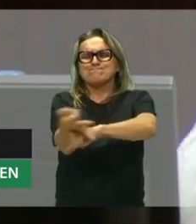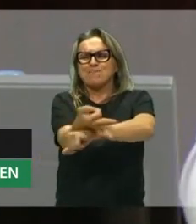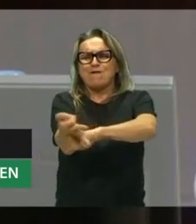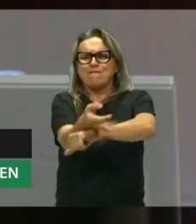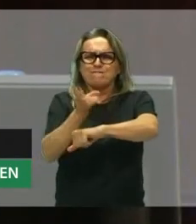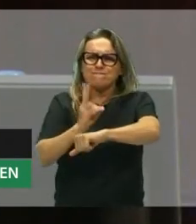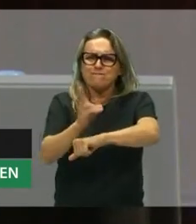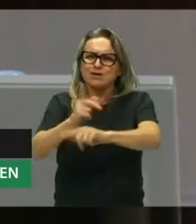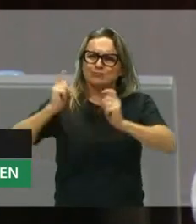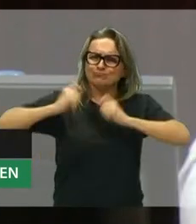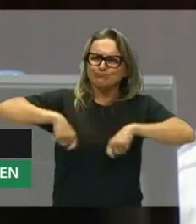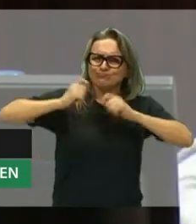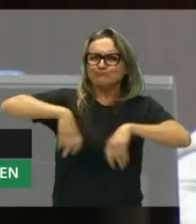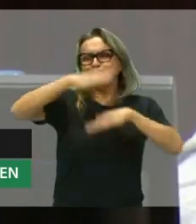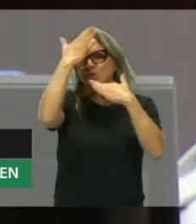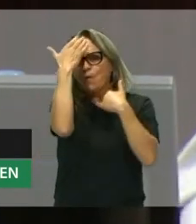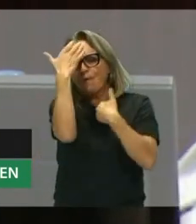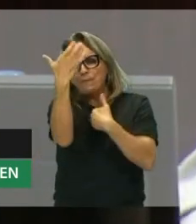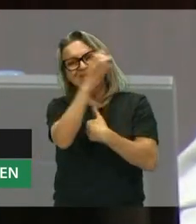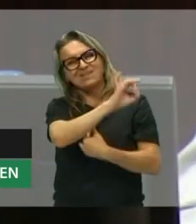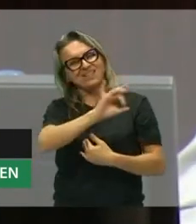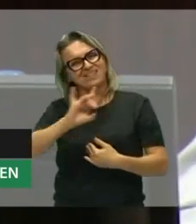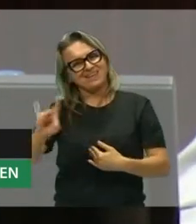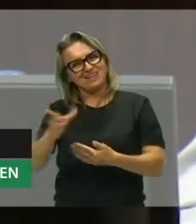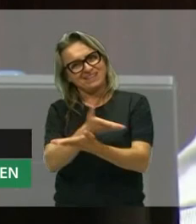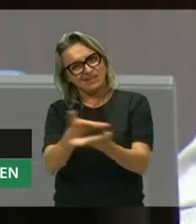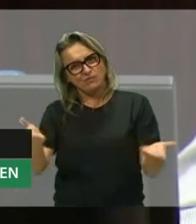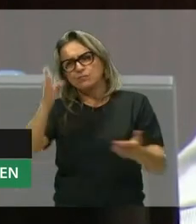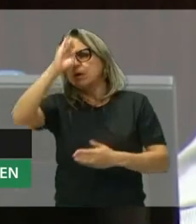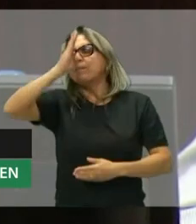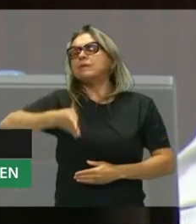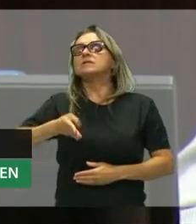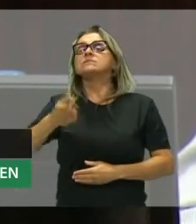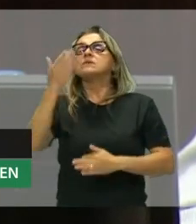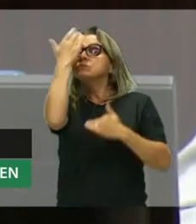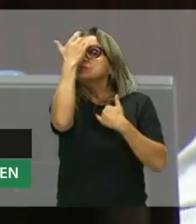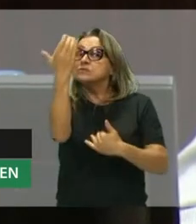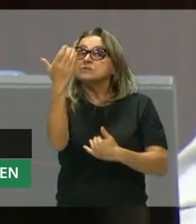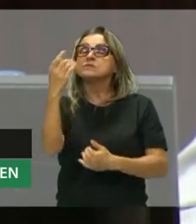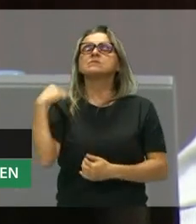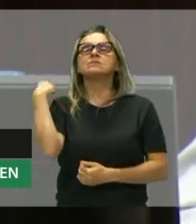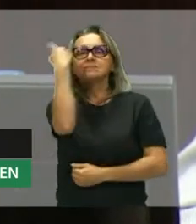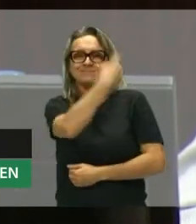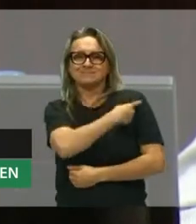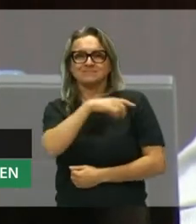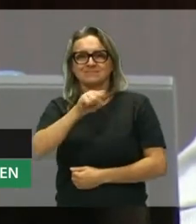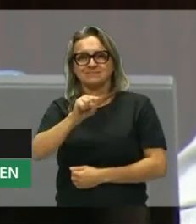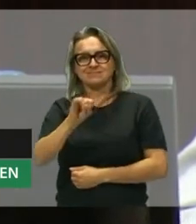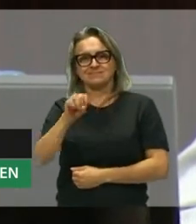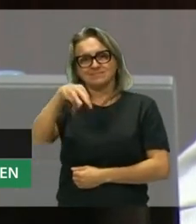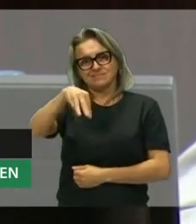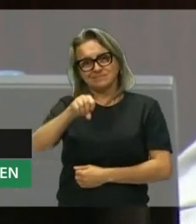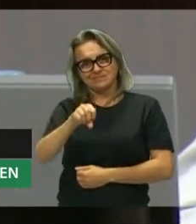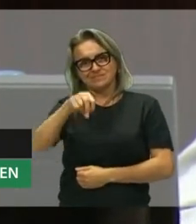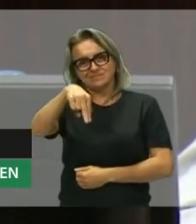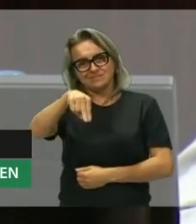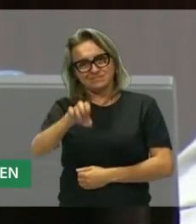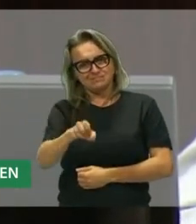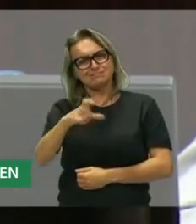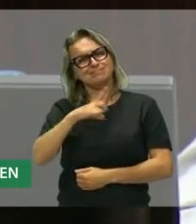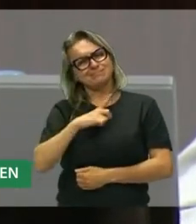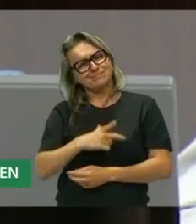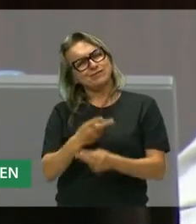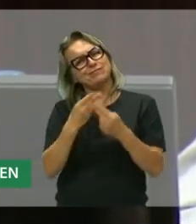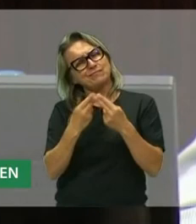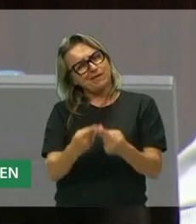prestativos. Muito obrigada a todos vocês que estão aqui conosco e, principalmente, o nosso agradecimento à irmã Simone, que teve muita paciência em